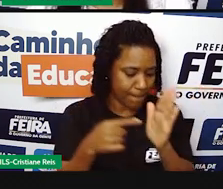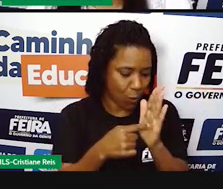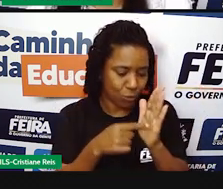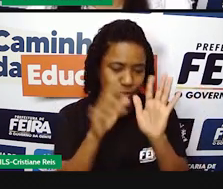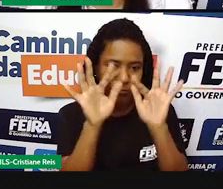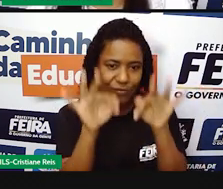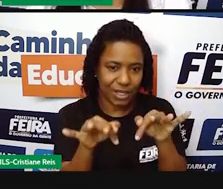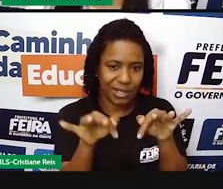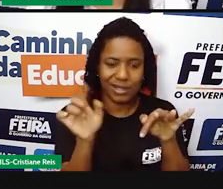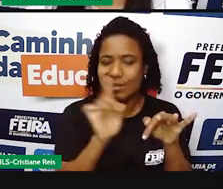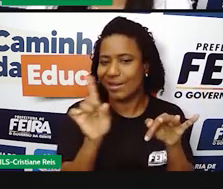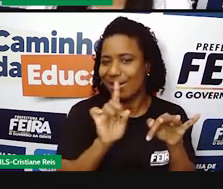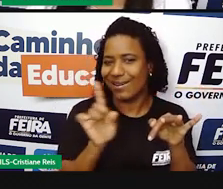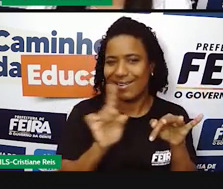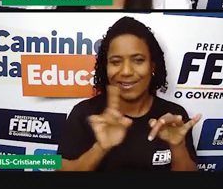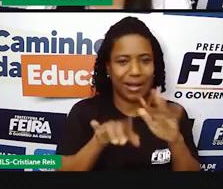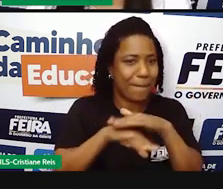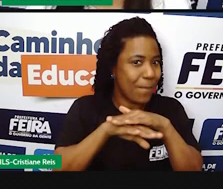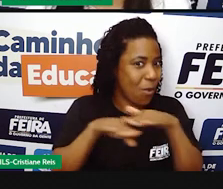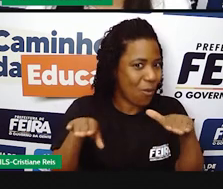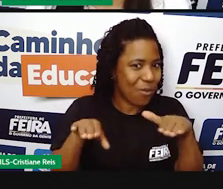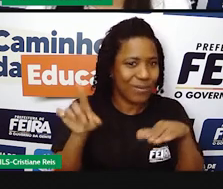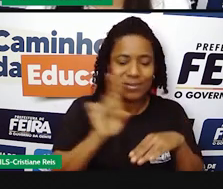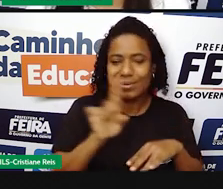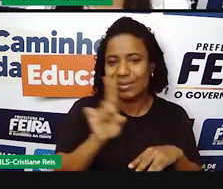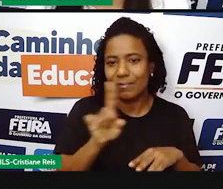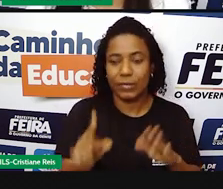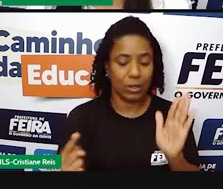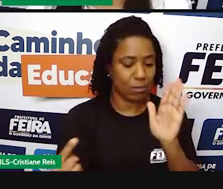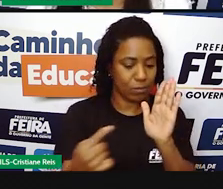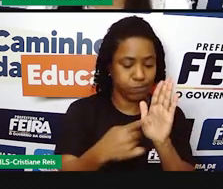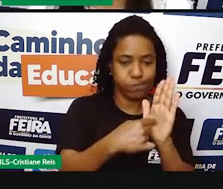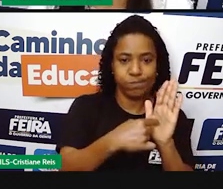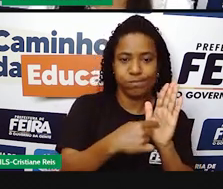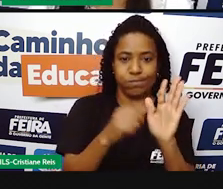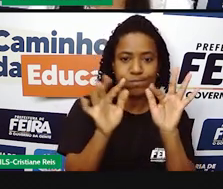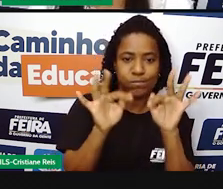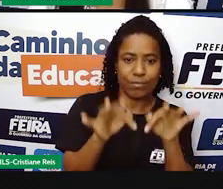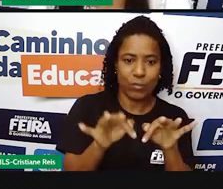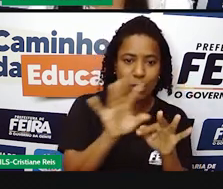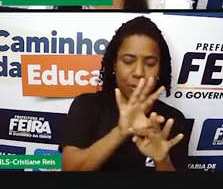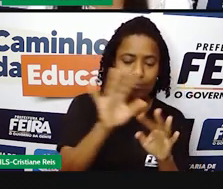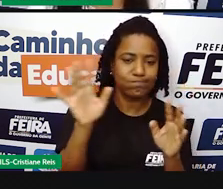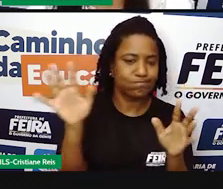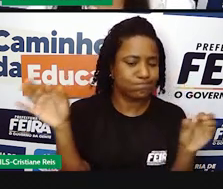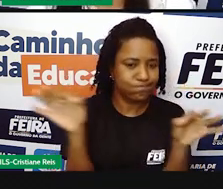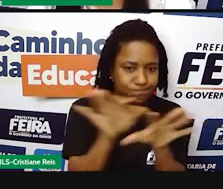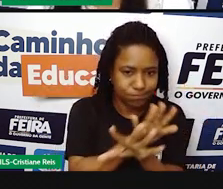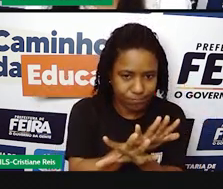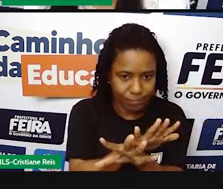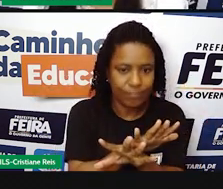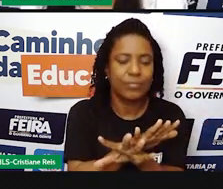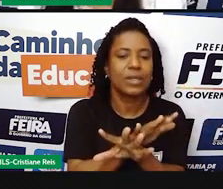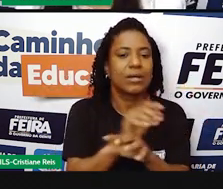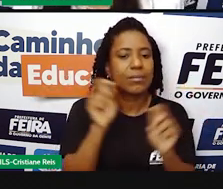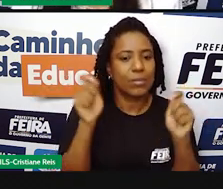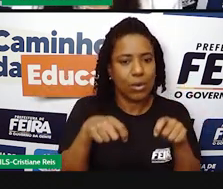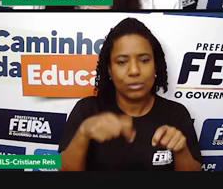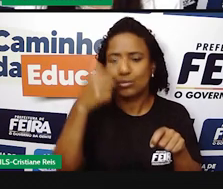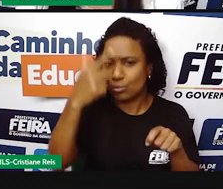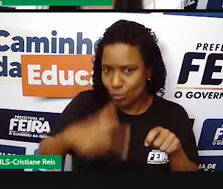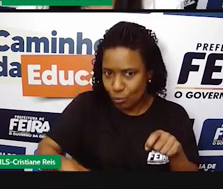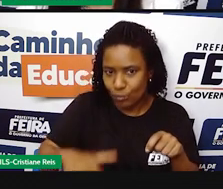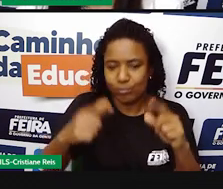ponto aparecendo no final do texto, não. Ele aparece para concluir uma ideia. Então, ele pode estar presente aí no decorrer do